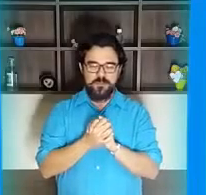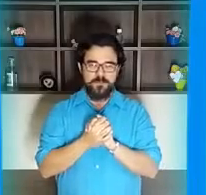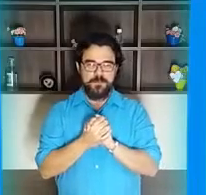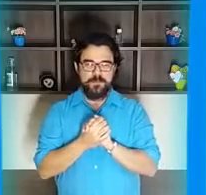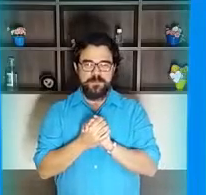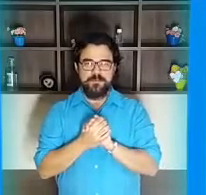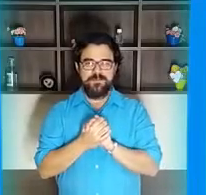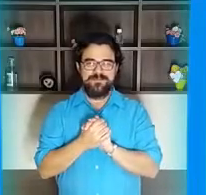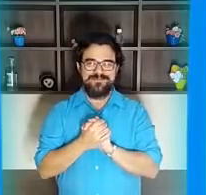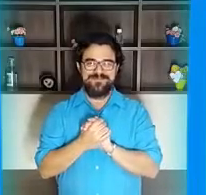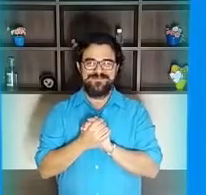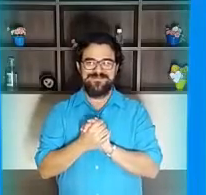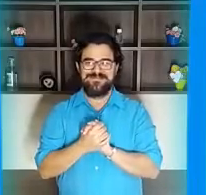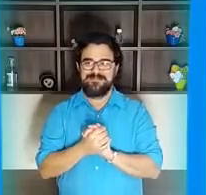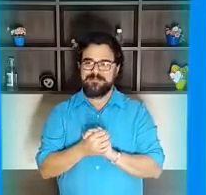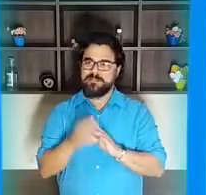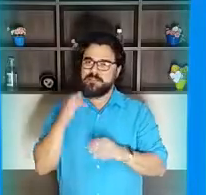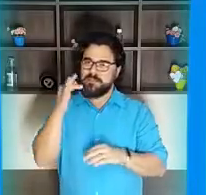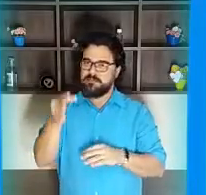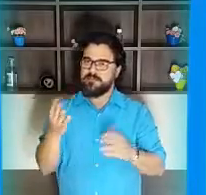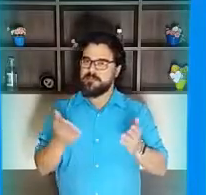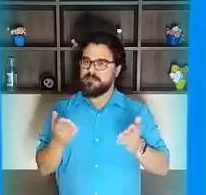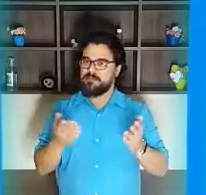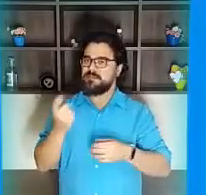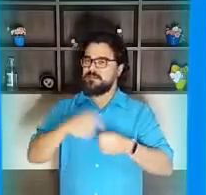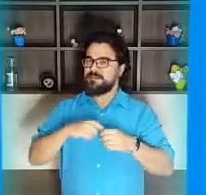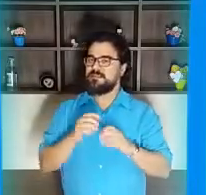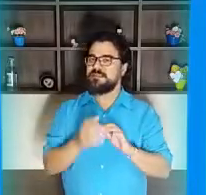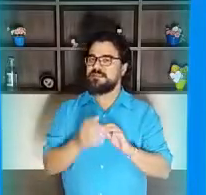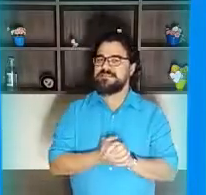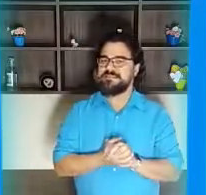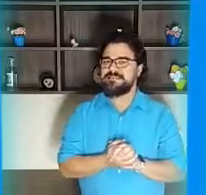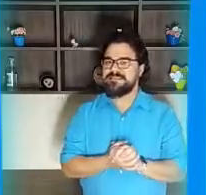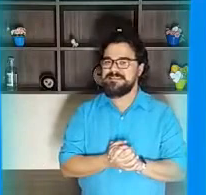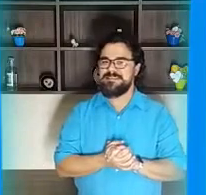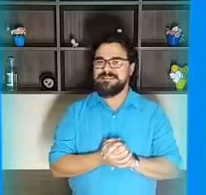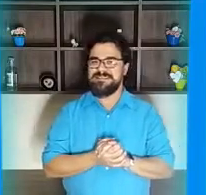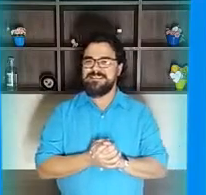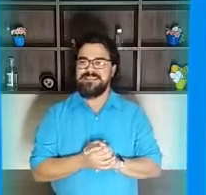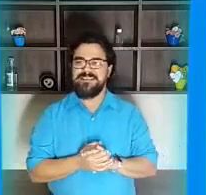Gente, vamos lá pro próximo agora. Vamos voltar pra quem tá aqui. Papo Trono vai!